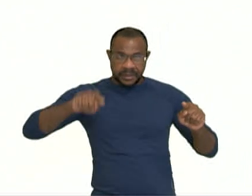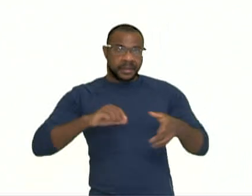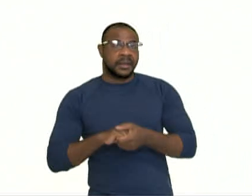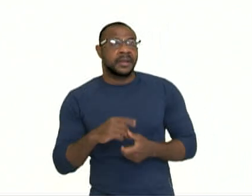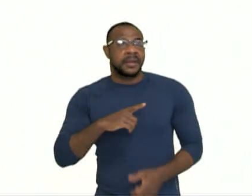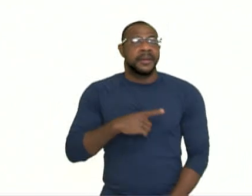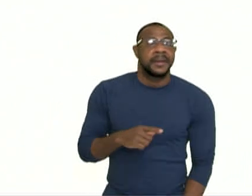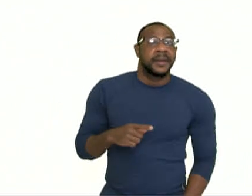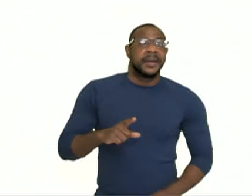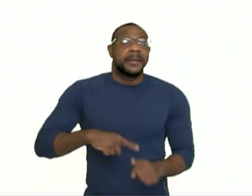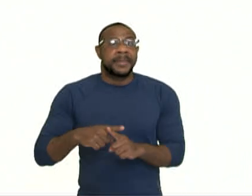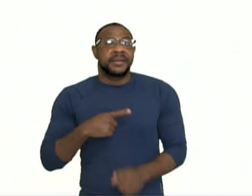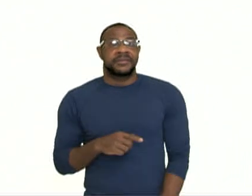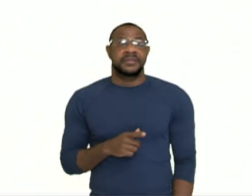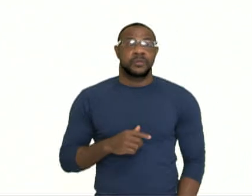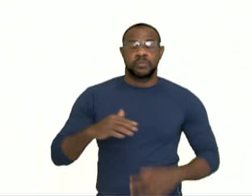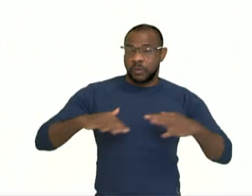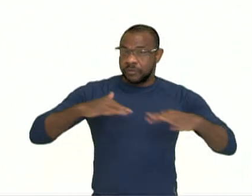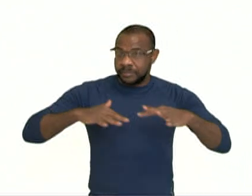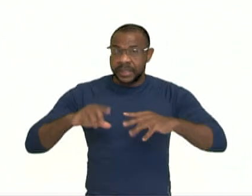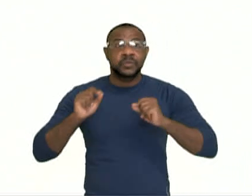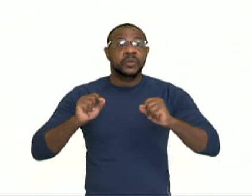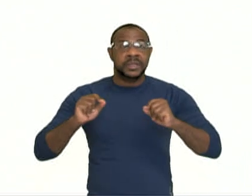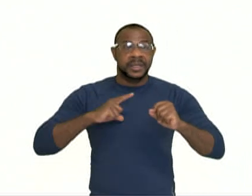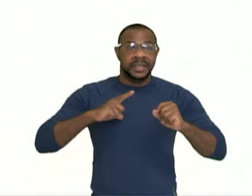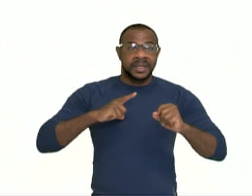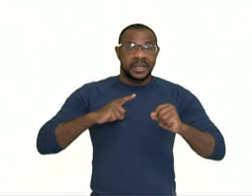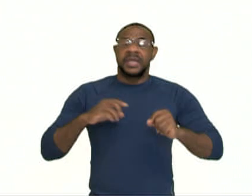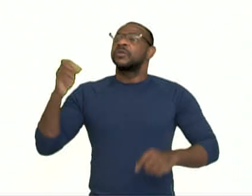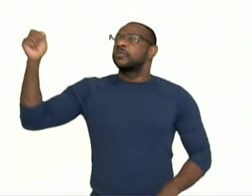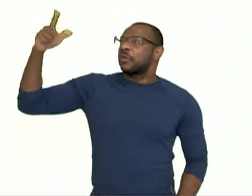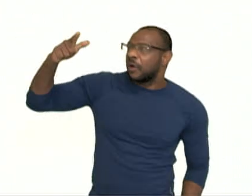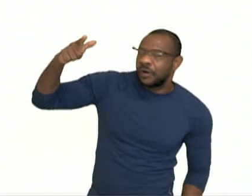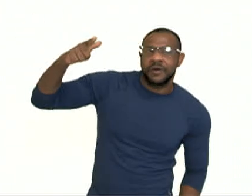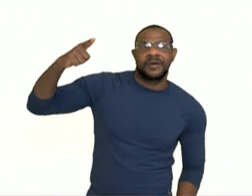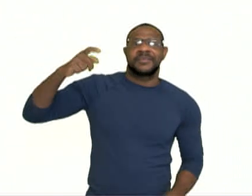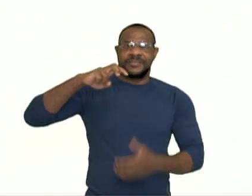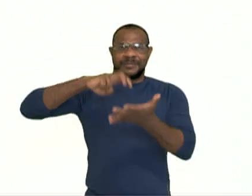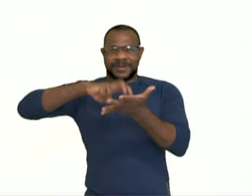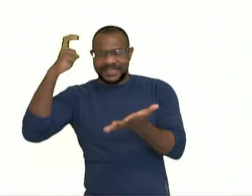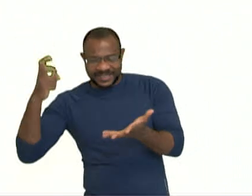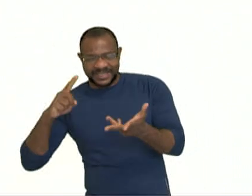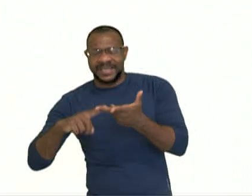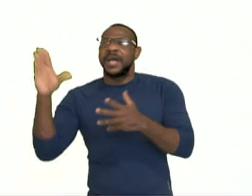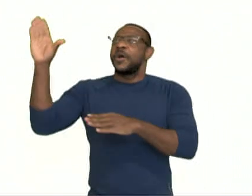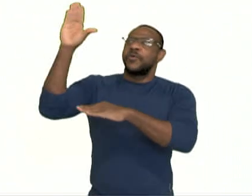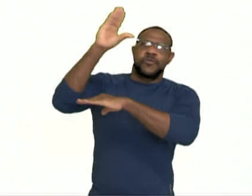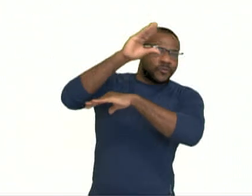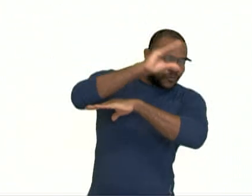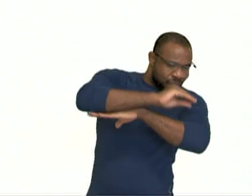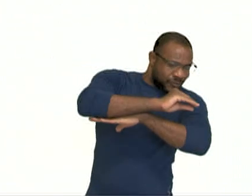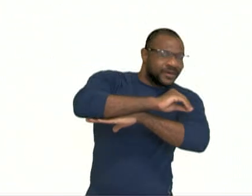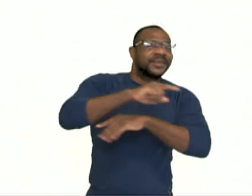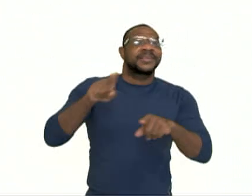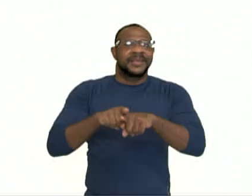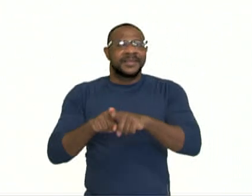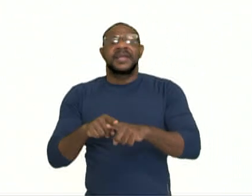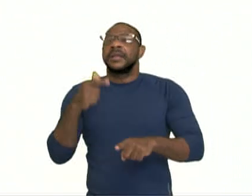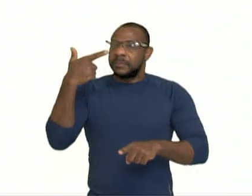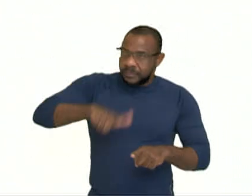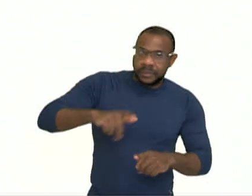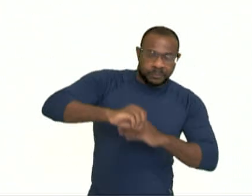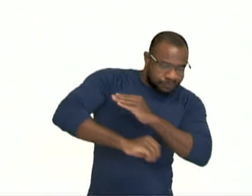desse fenômeno é o dia, né? Então, o movimento que o Sol aparece pela manhã e se põe no fim da tarde, até